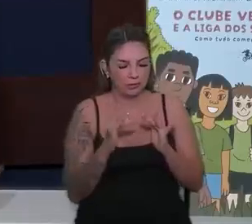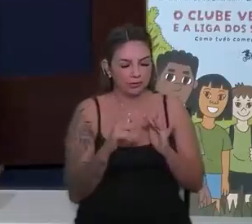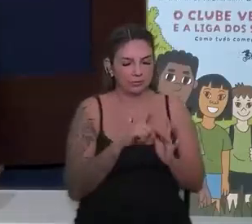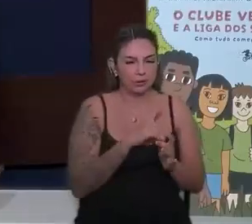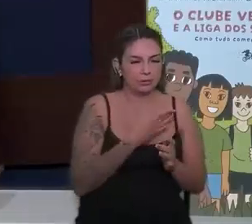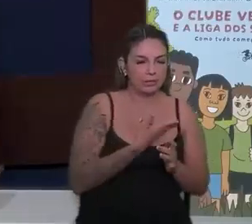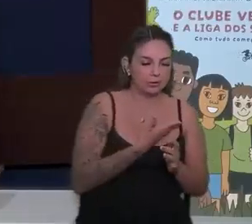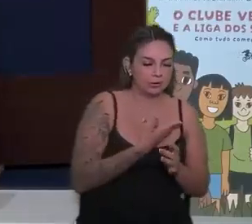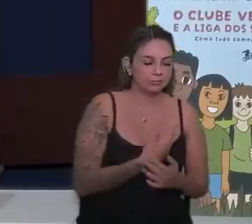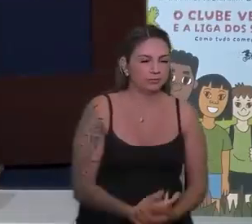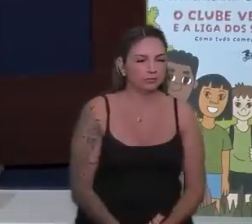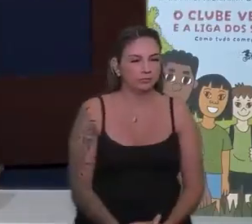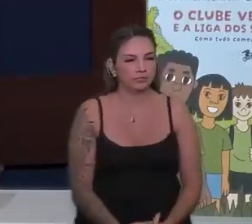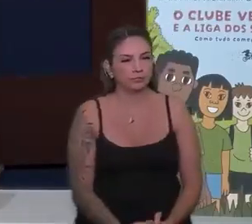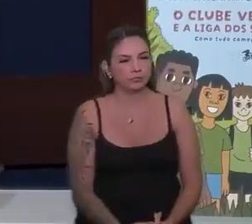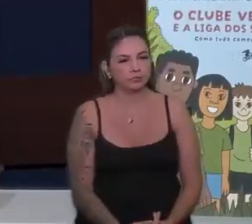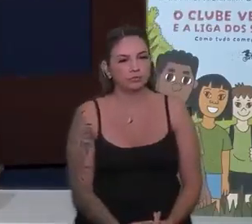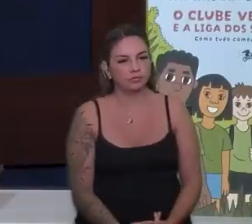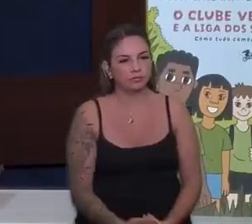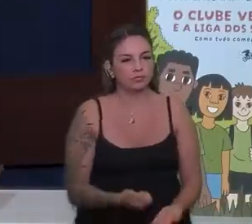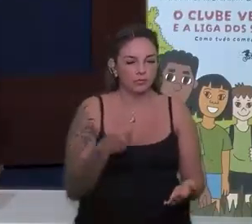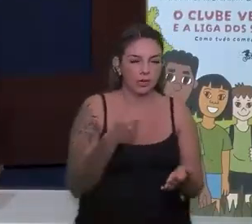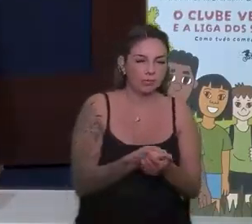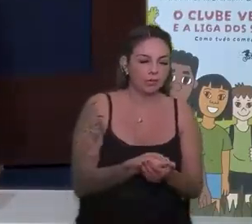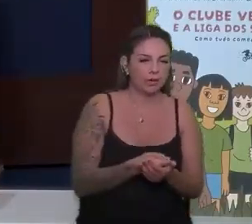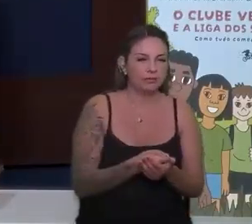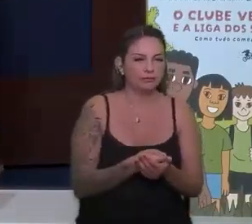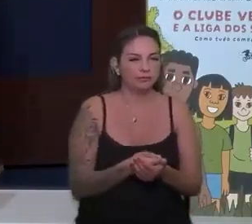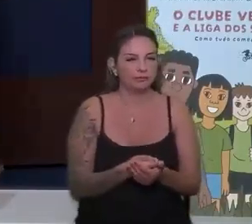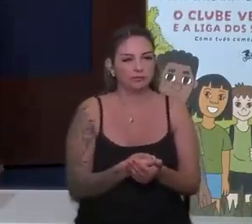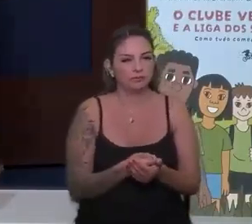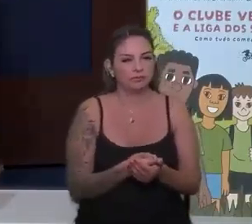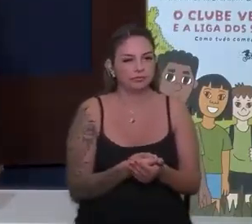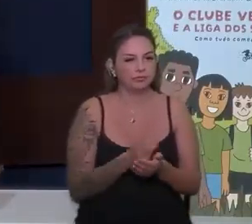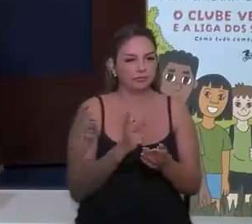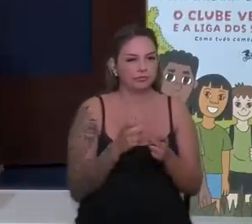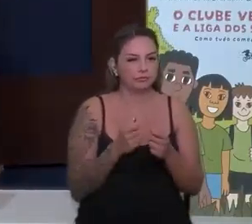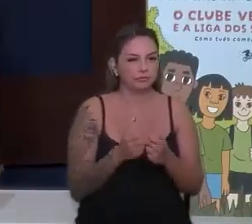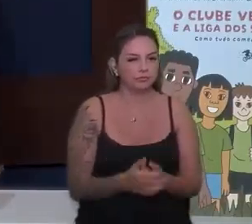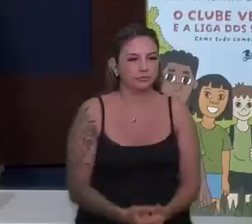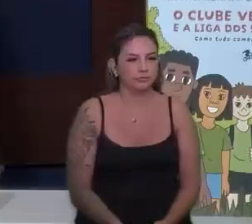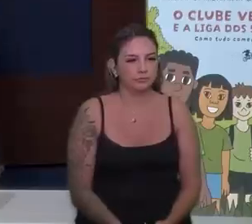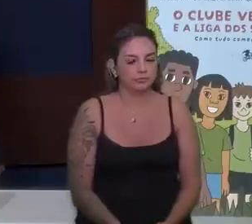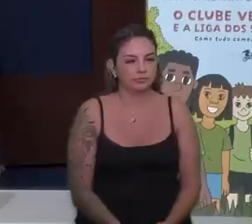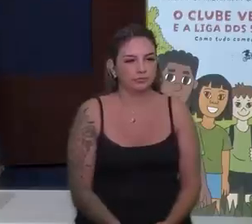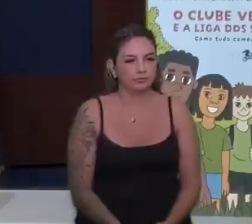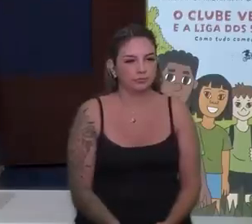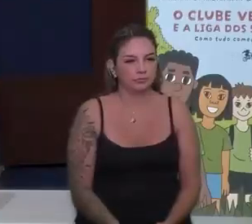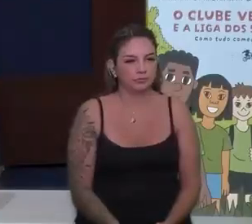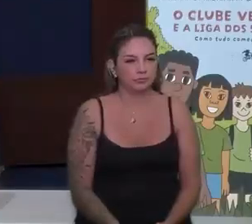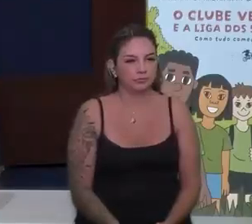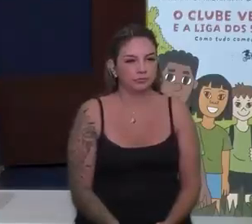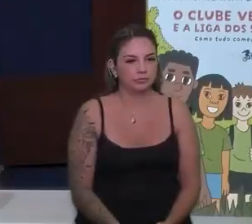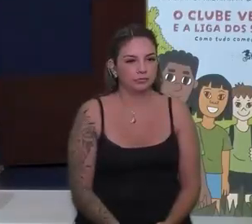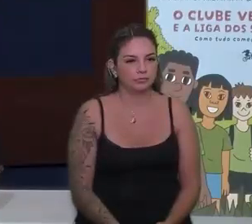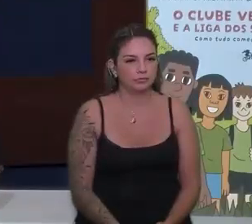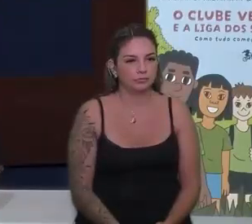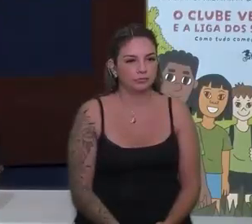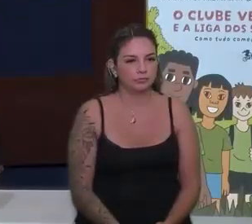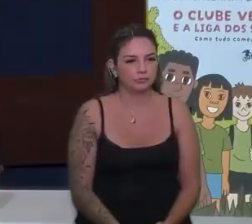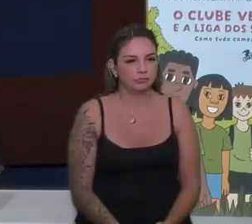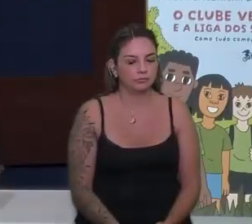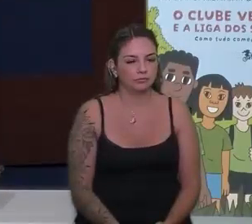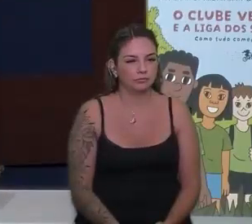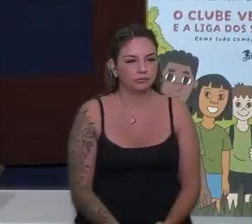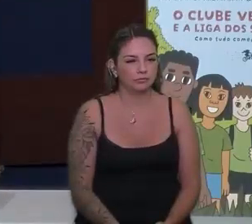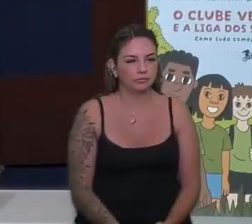tem amigo no mundo digital, paga conta no mundo digital. Então, a gente está sempre plugado. Estamos sendo transmitidos